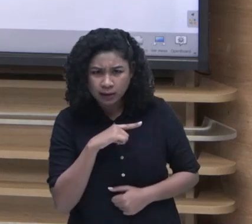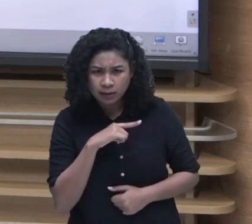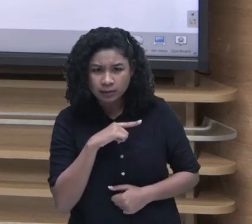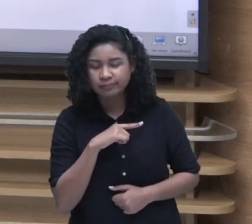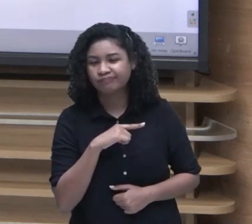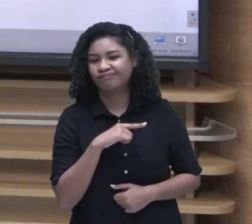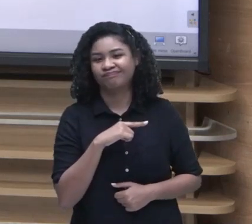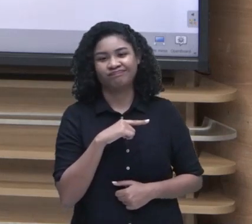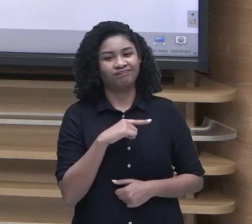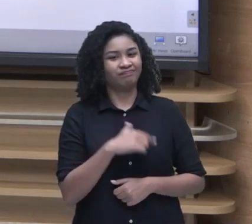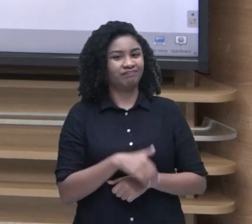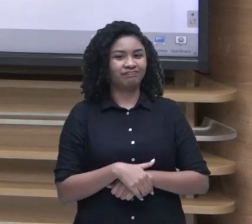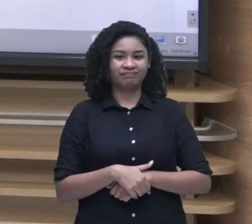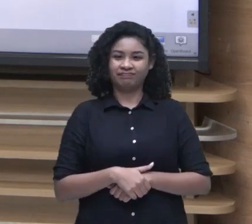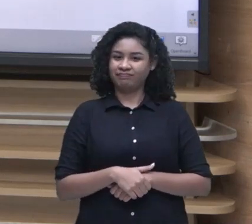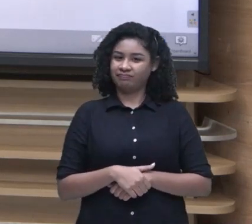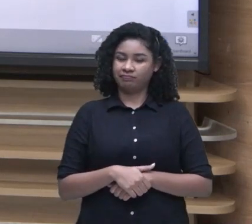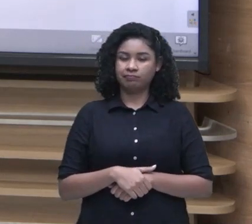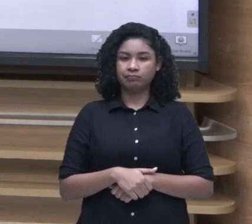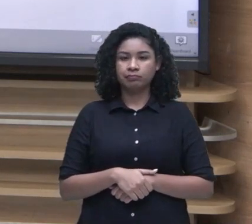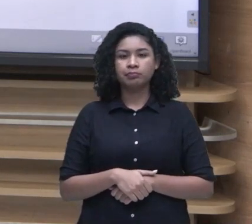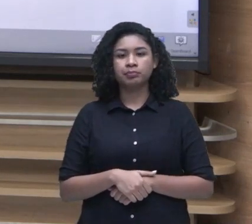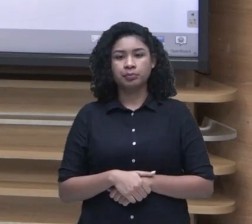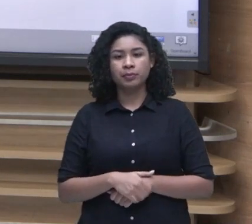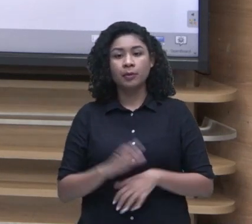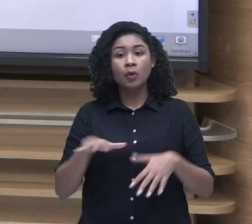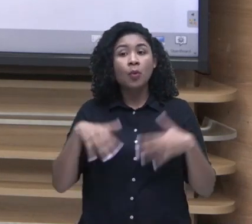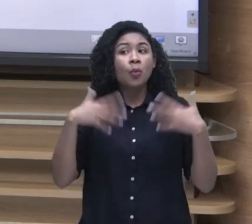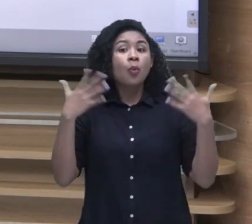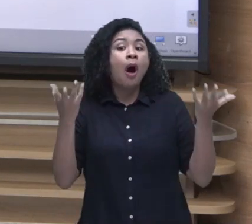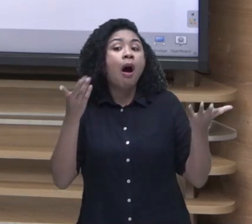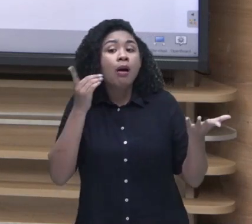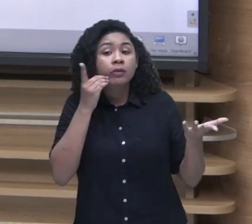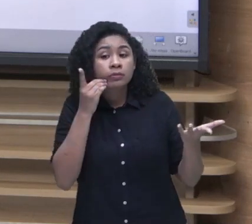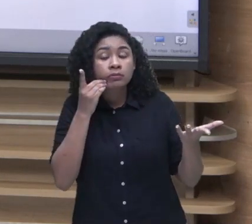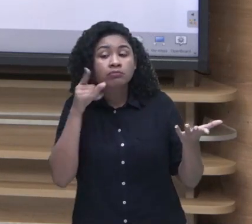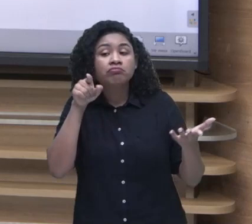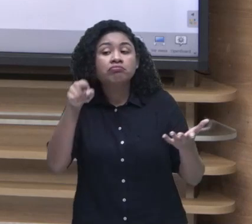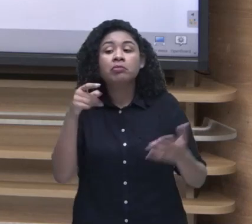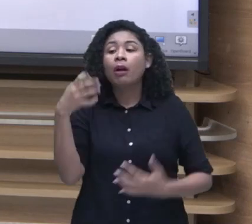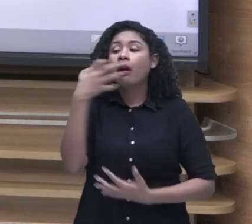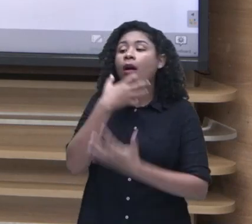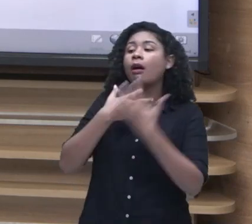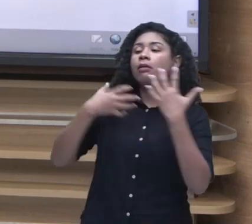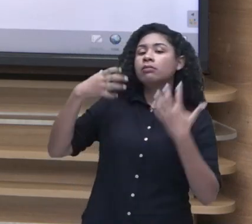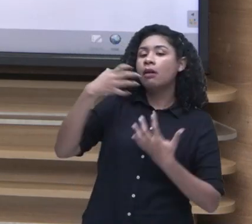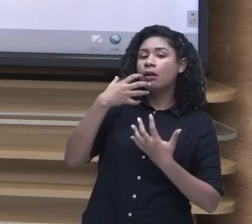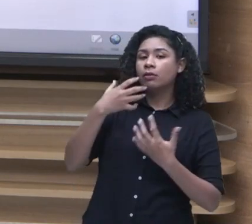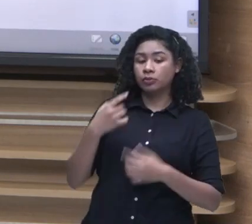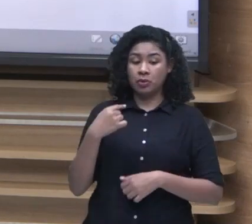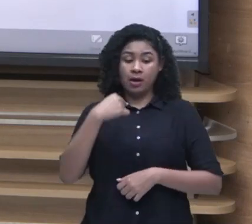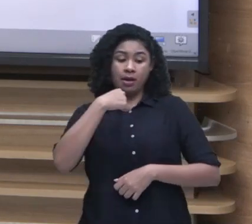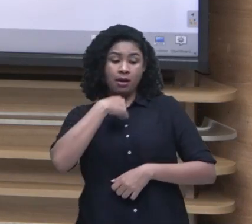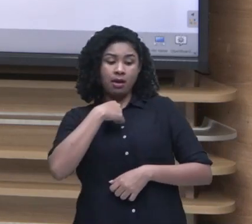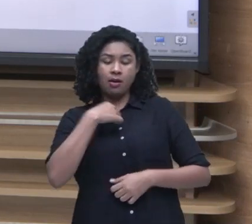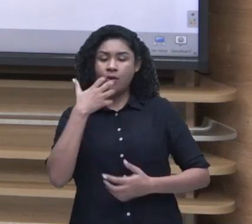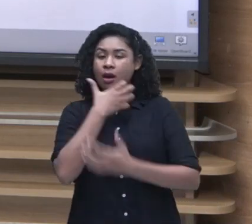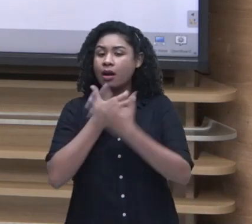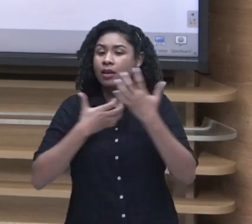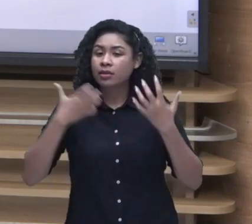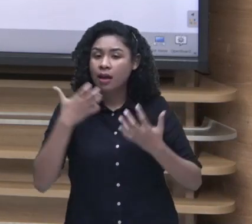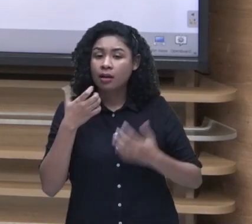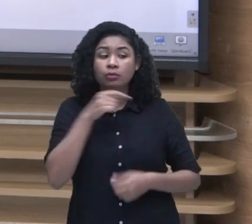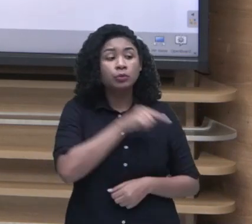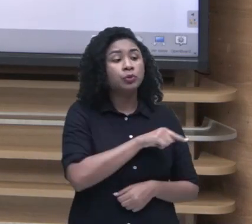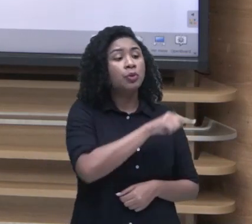né? Quando ele cantar, quando nós cantarmos, quando vós cantardes, quando eles